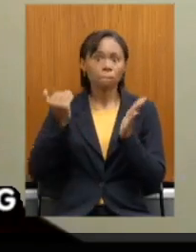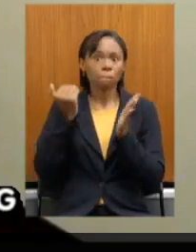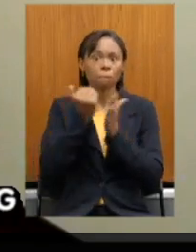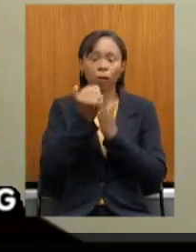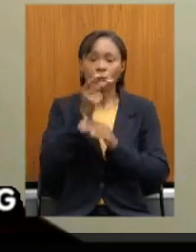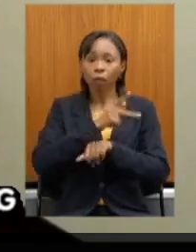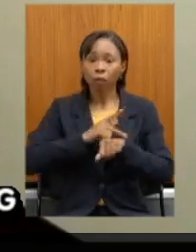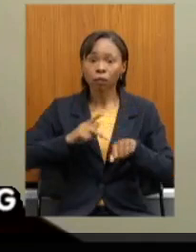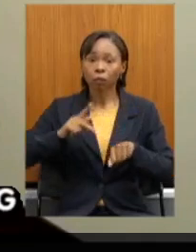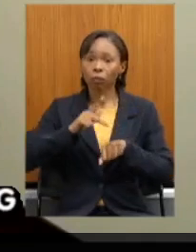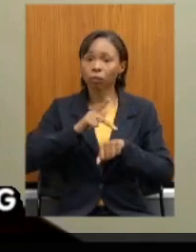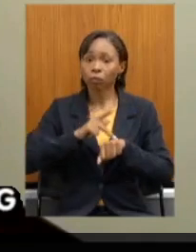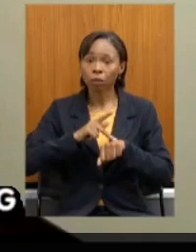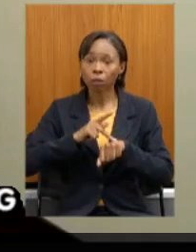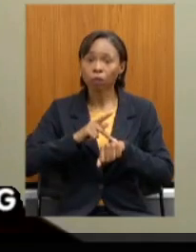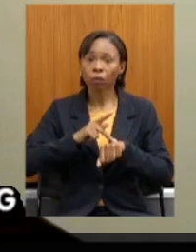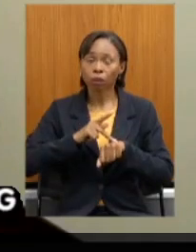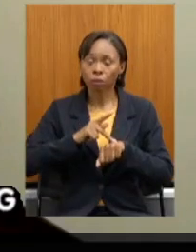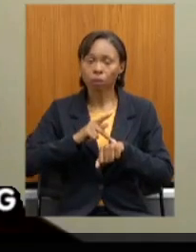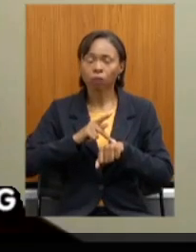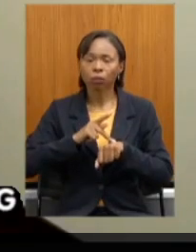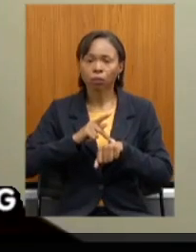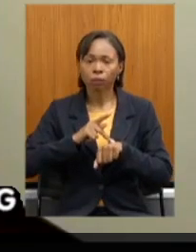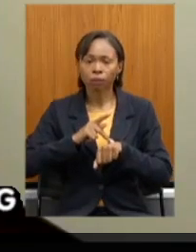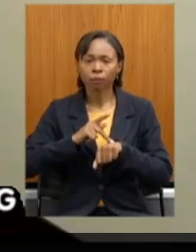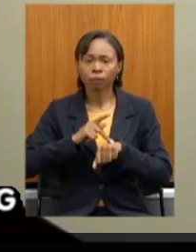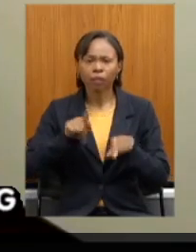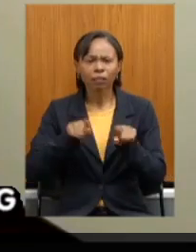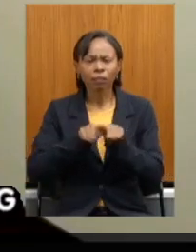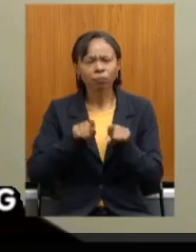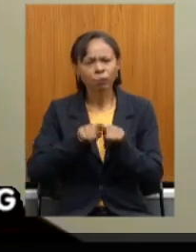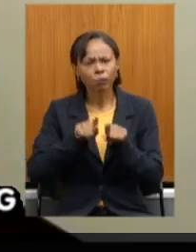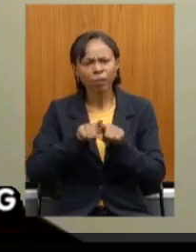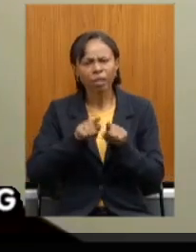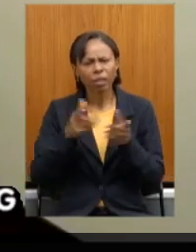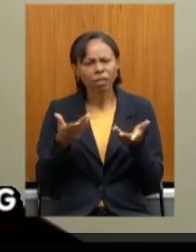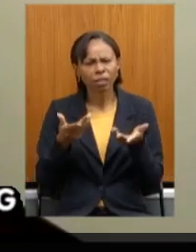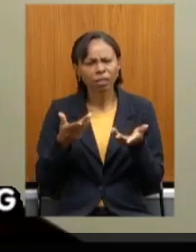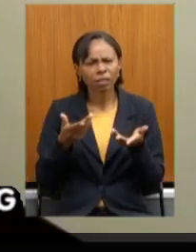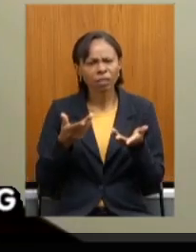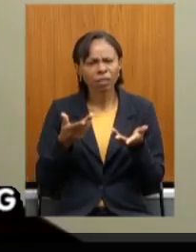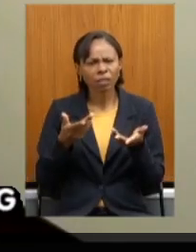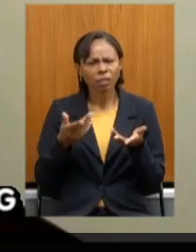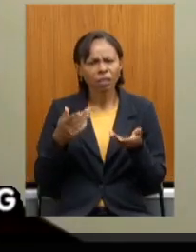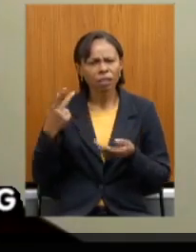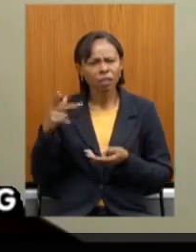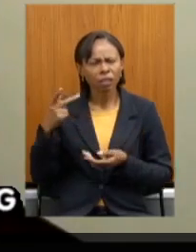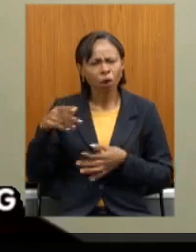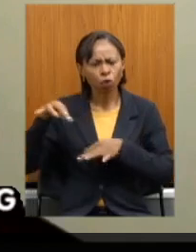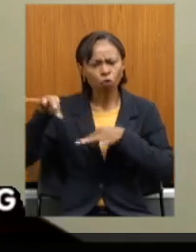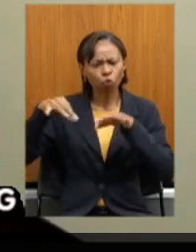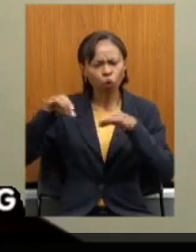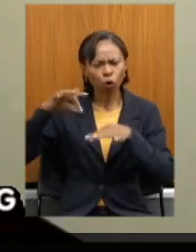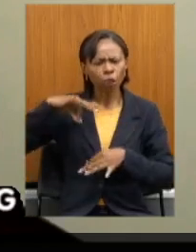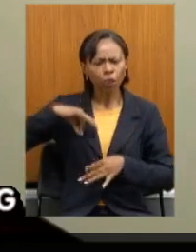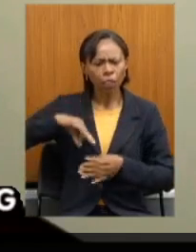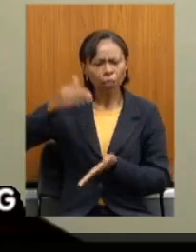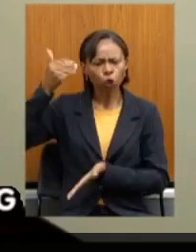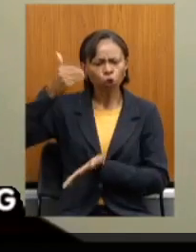altas. E ainda tem descontado seus contra-cheques, imposto de